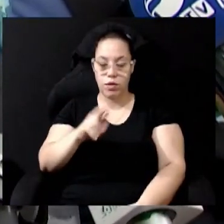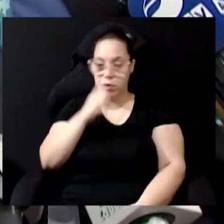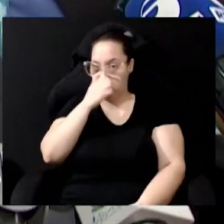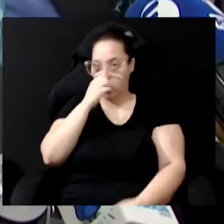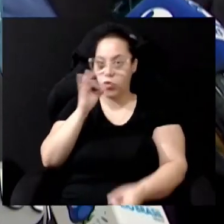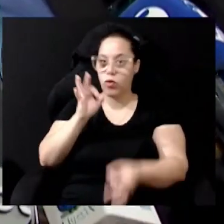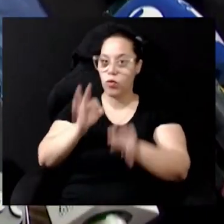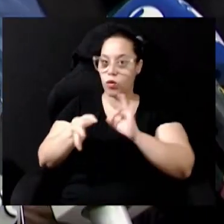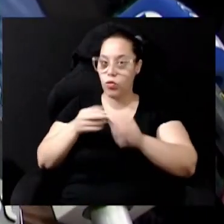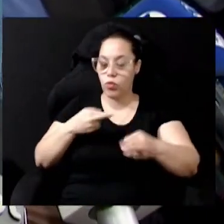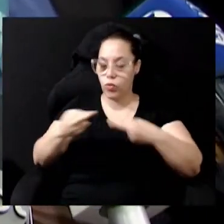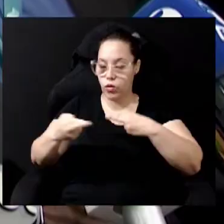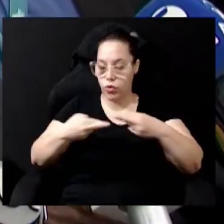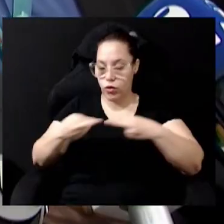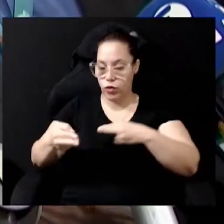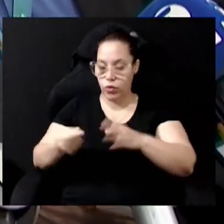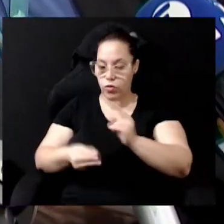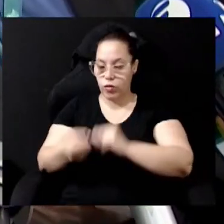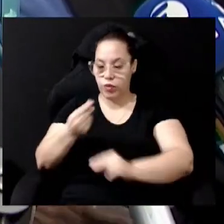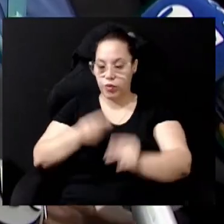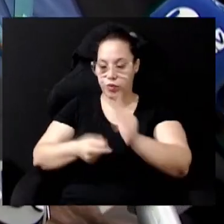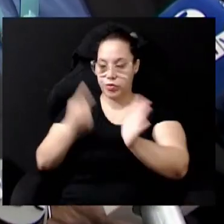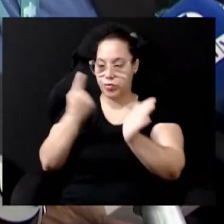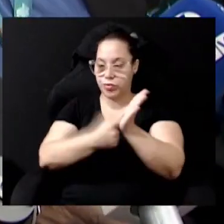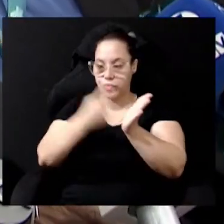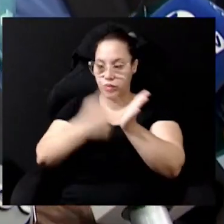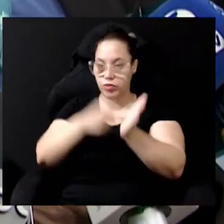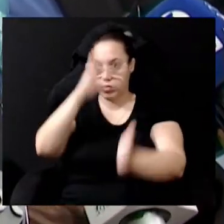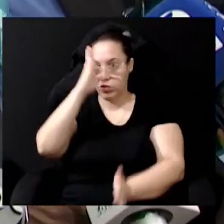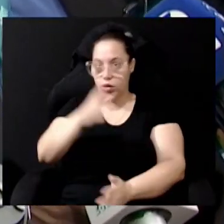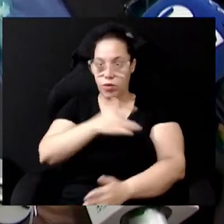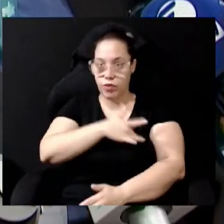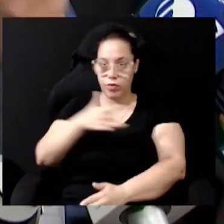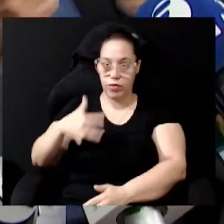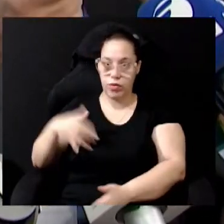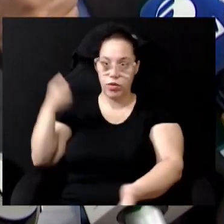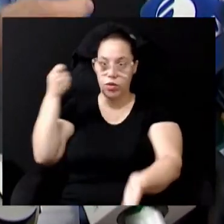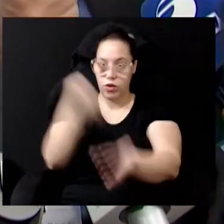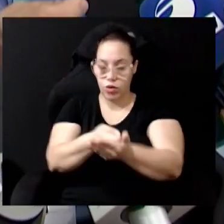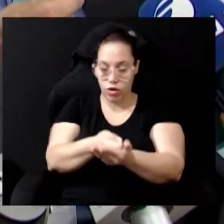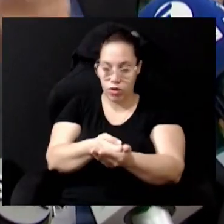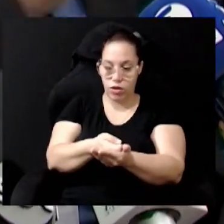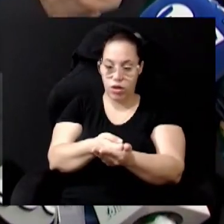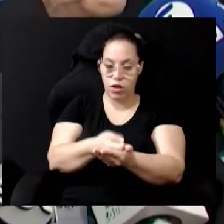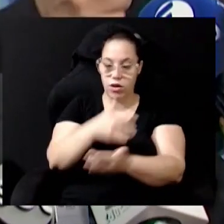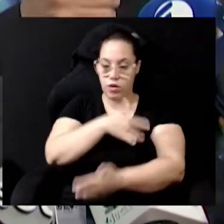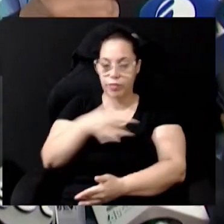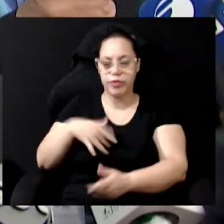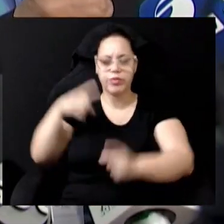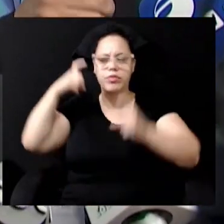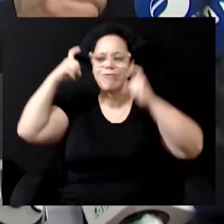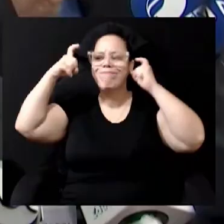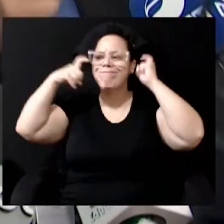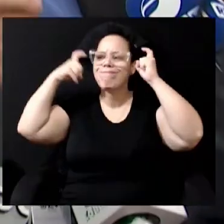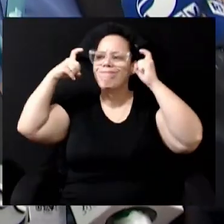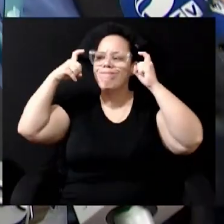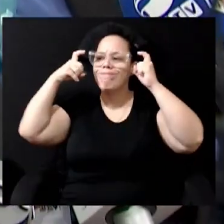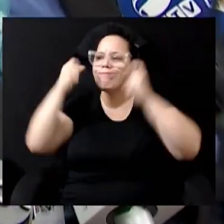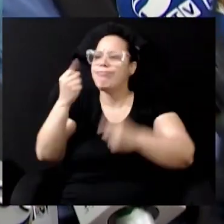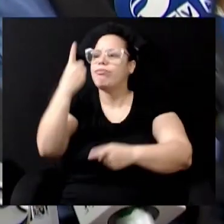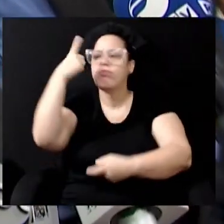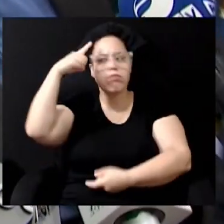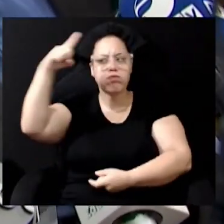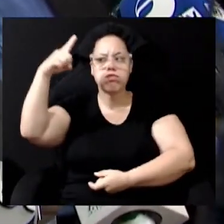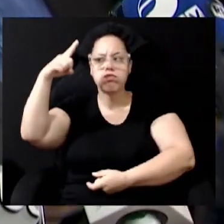de receita, de compromisso, principalmente com a saúde, com gasto na saúde e com a preocupação que se tem que ter desde o primeiro dia com o